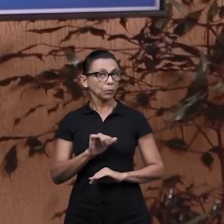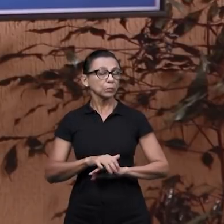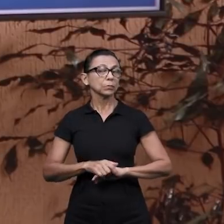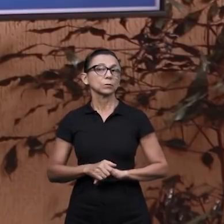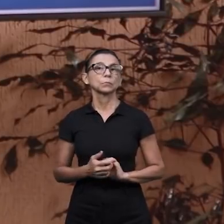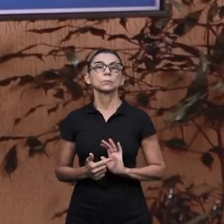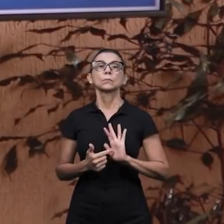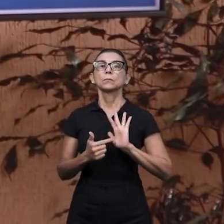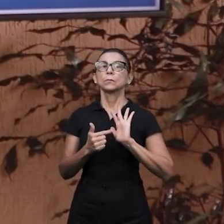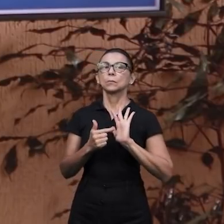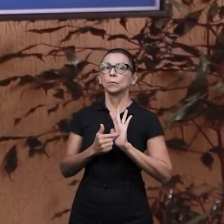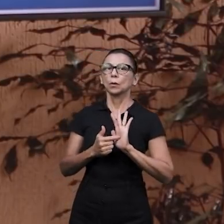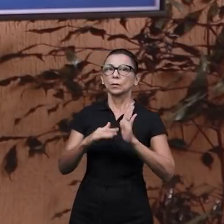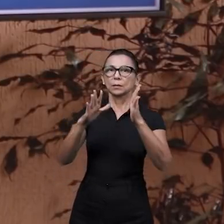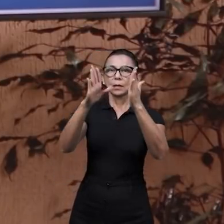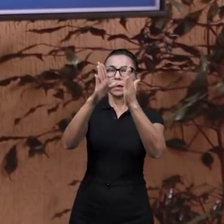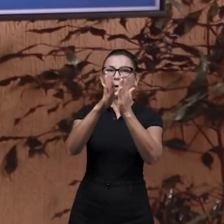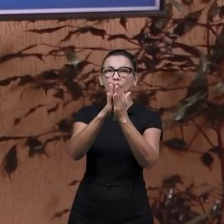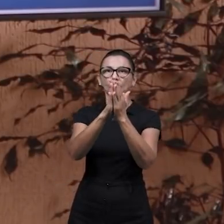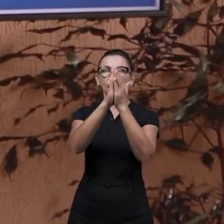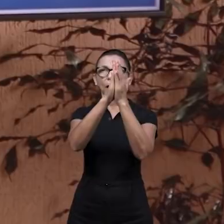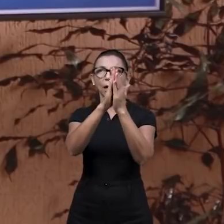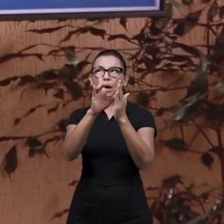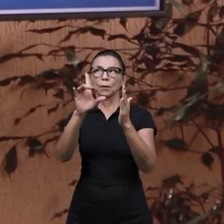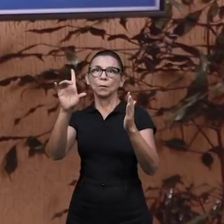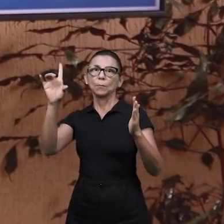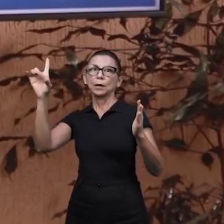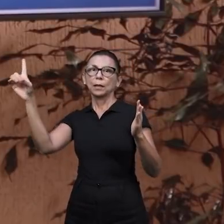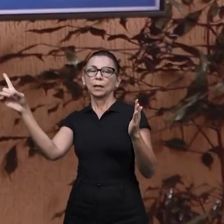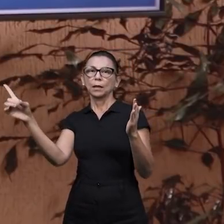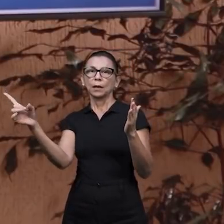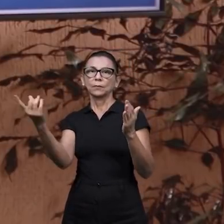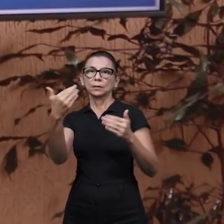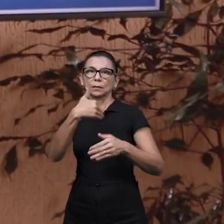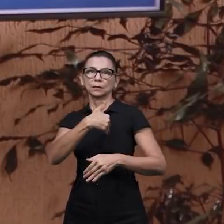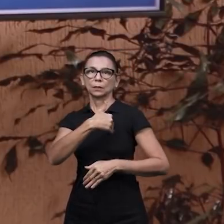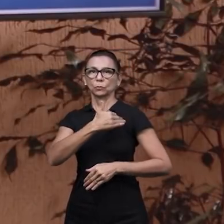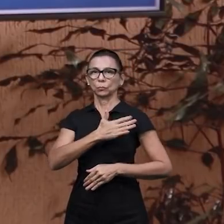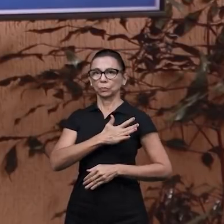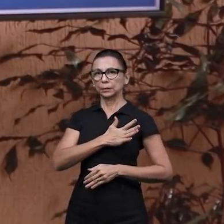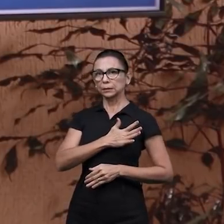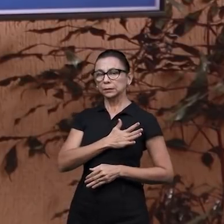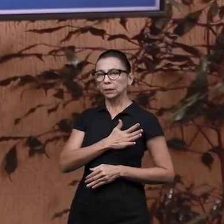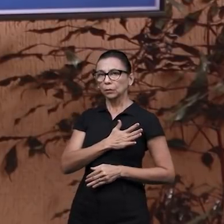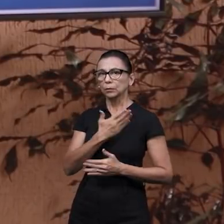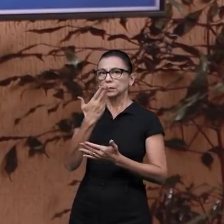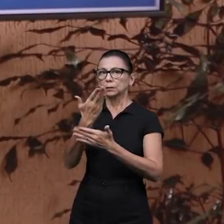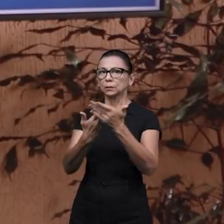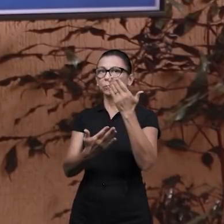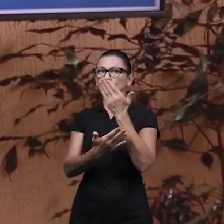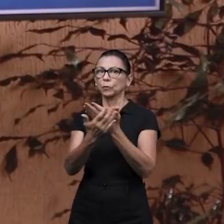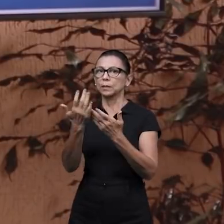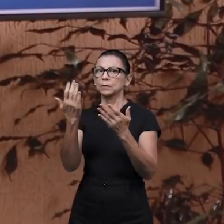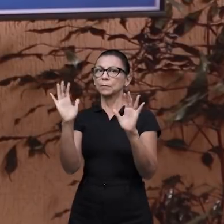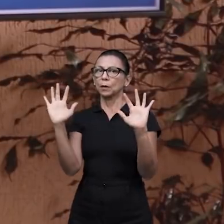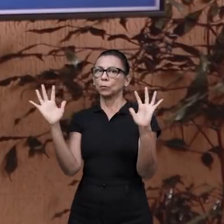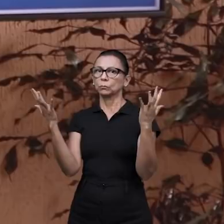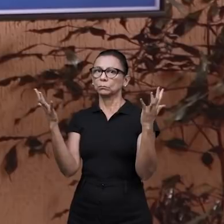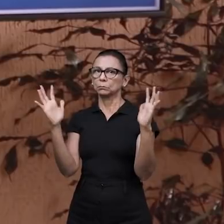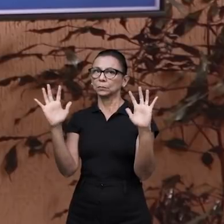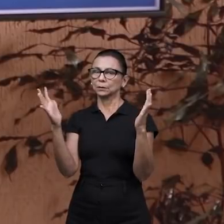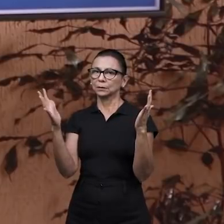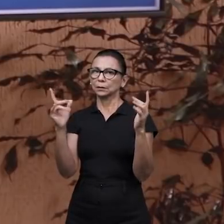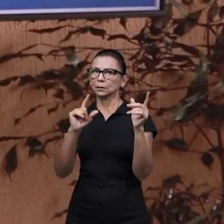ela está perto de ti, na tua boca e no teu coração. Isto é, a palavra da fé